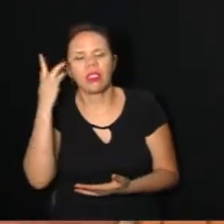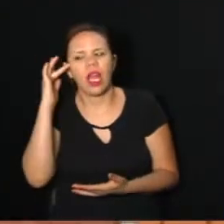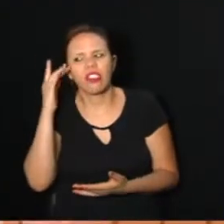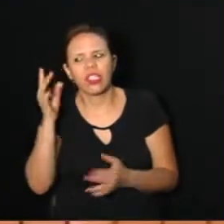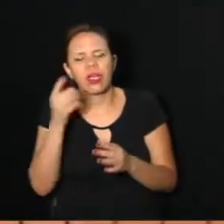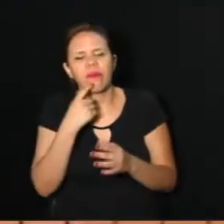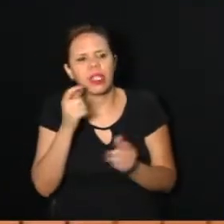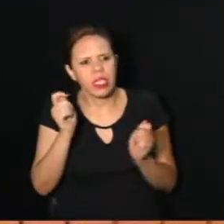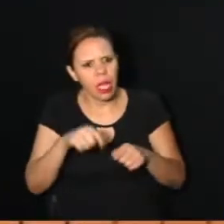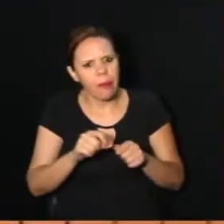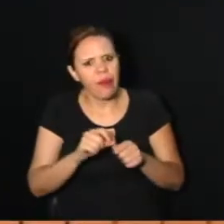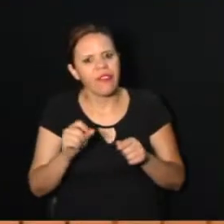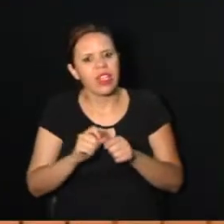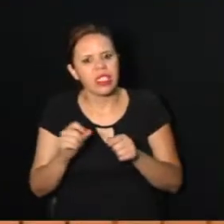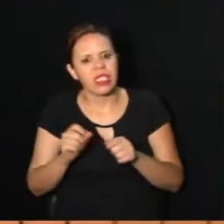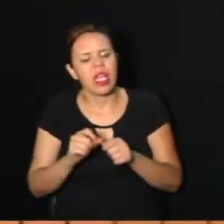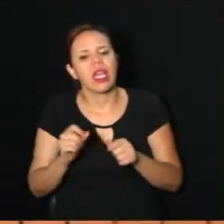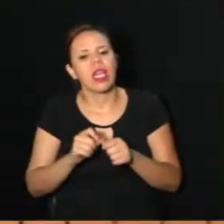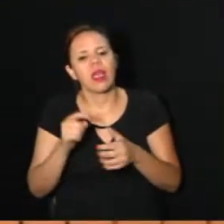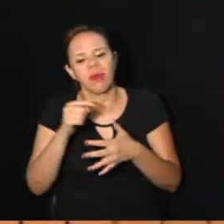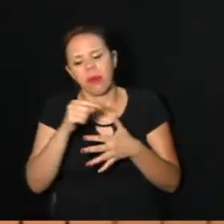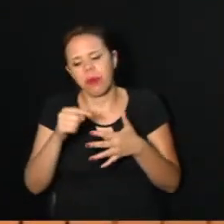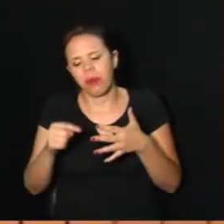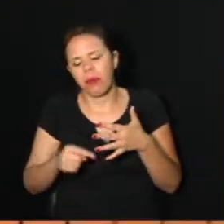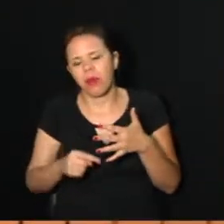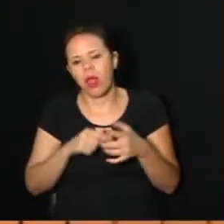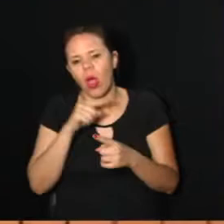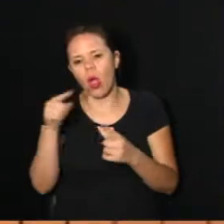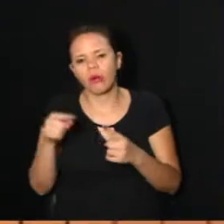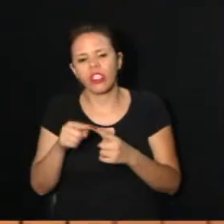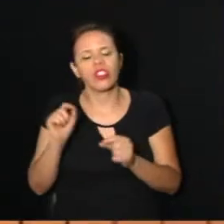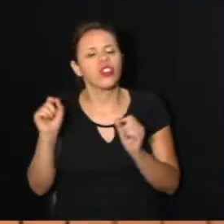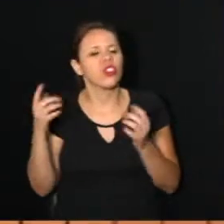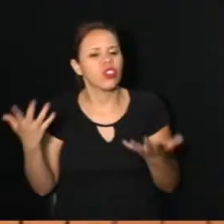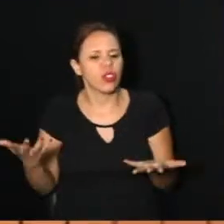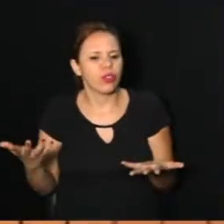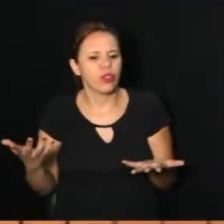faria uma classificação dessas atividades? Seria esse o objetivo?